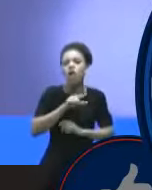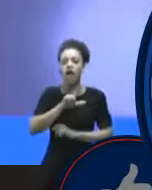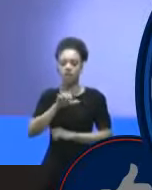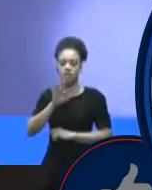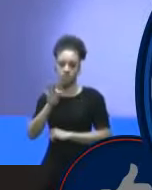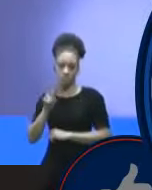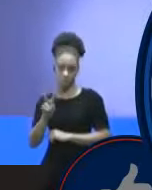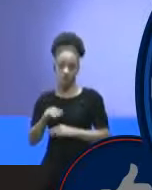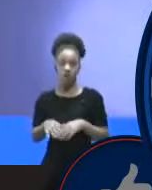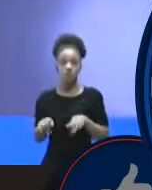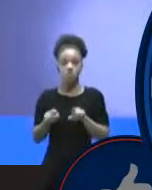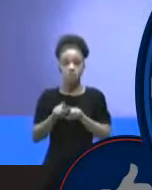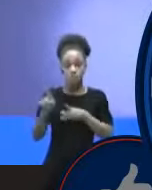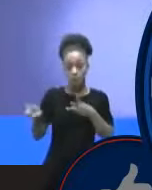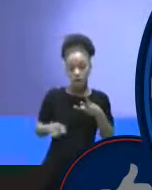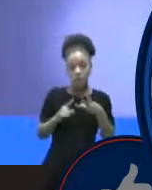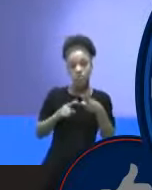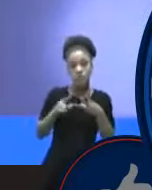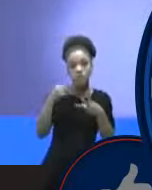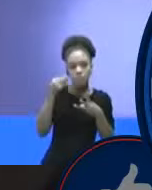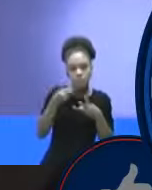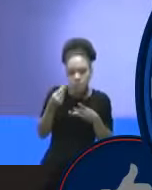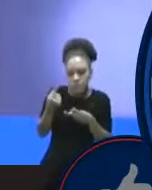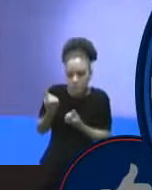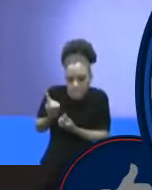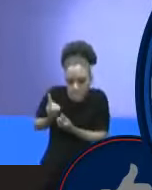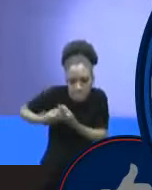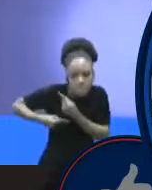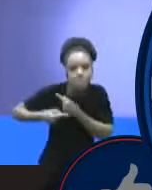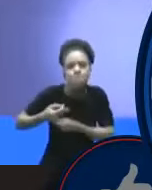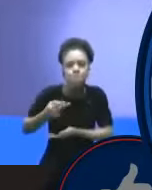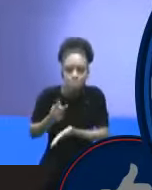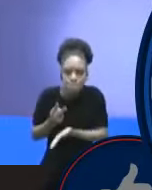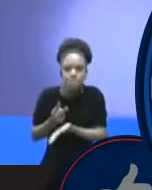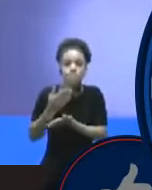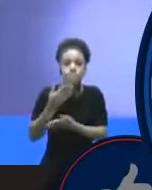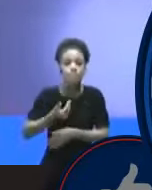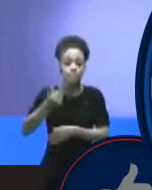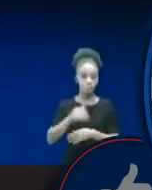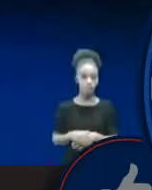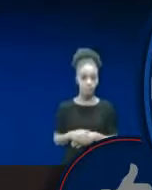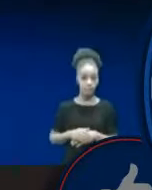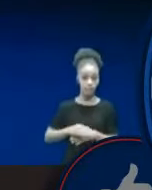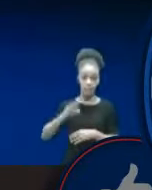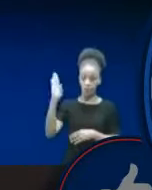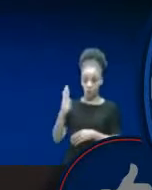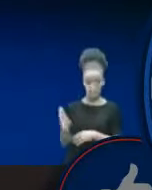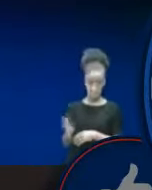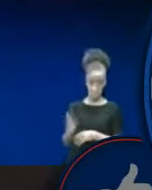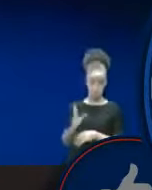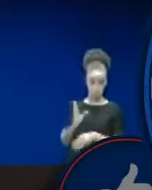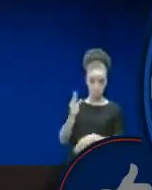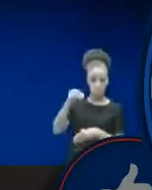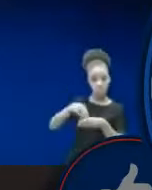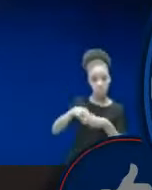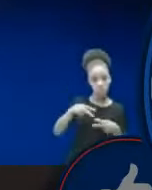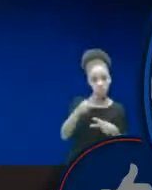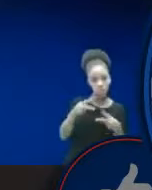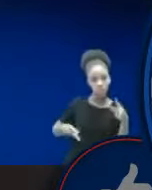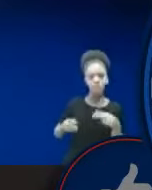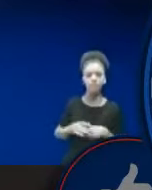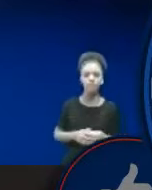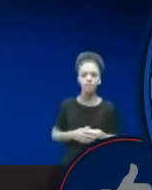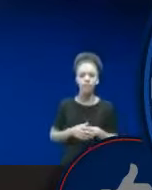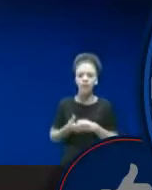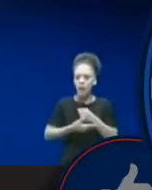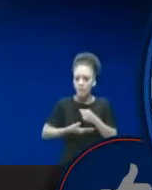melhoria contínua da experiência. Isso é possível, pessoal, porque o Brasil está dentro da Via. A nossa base de